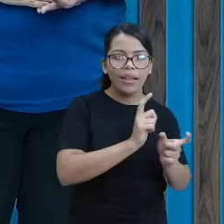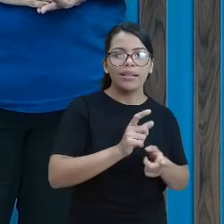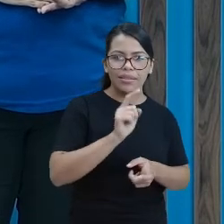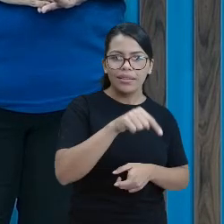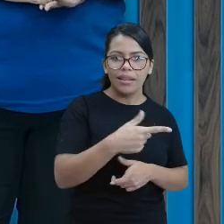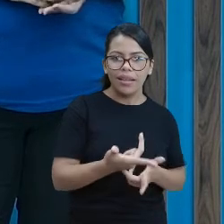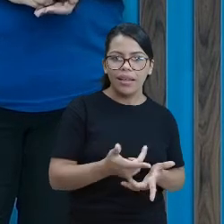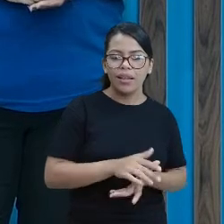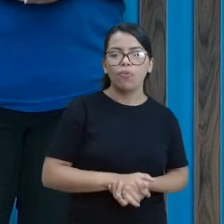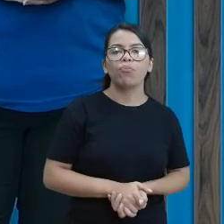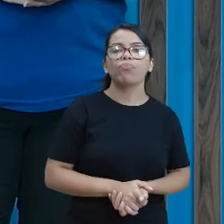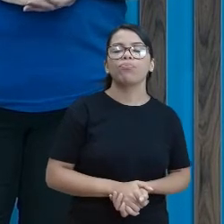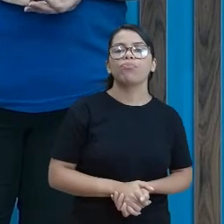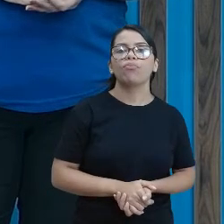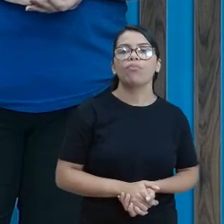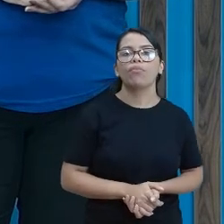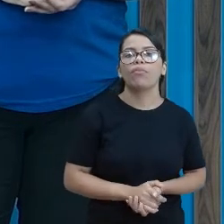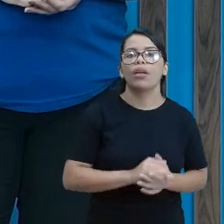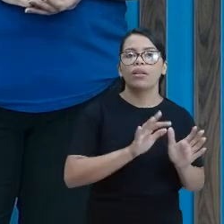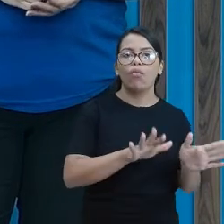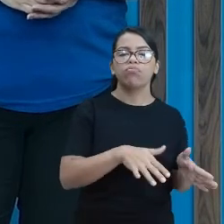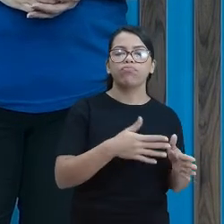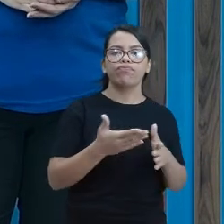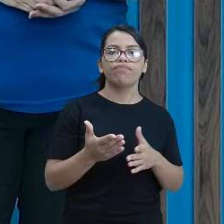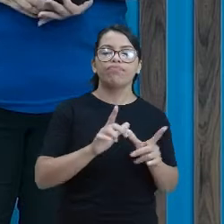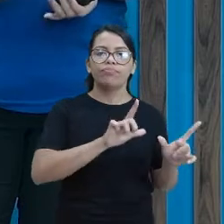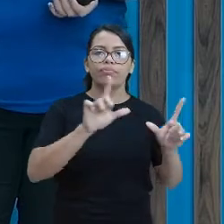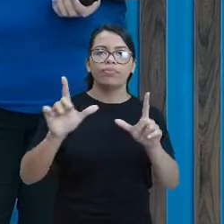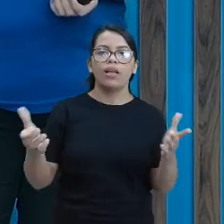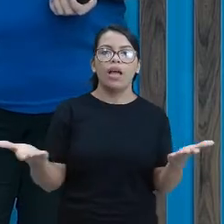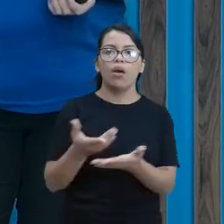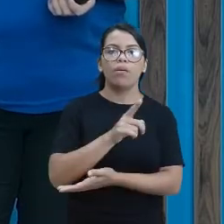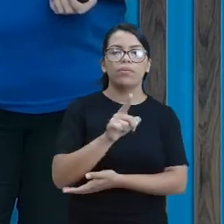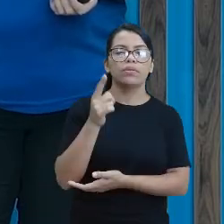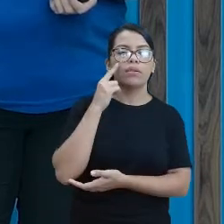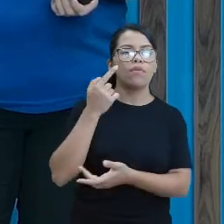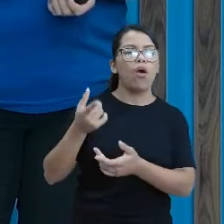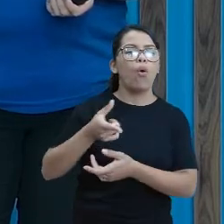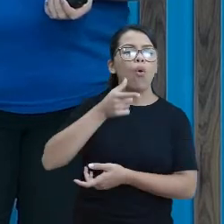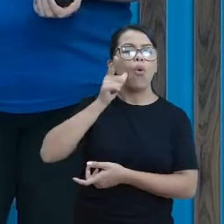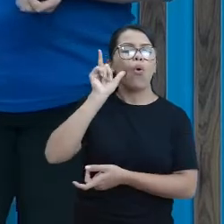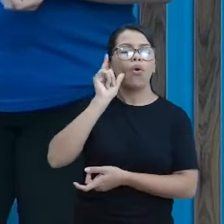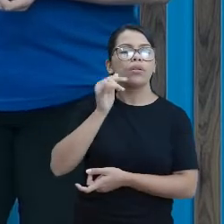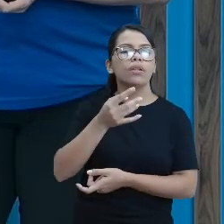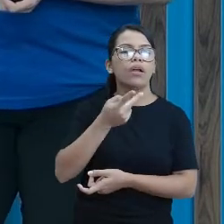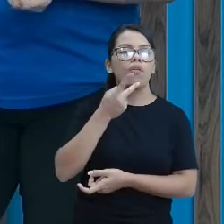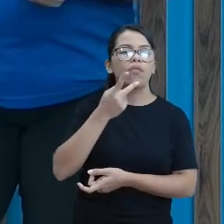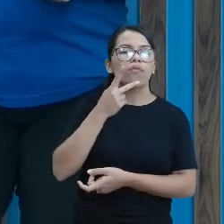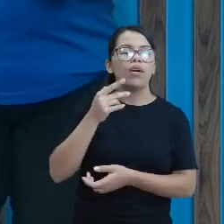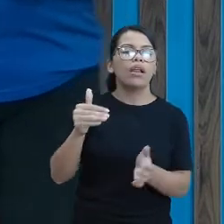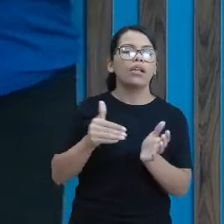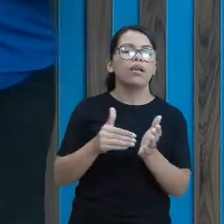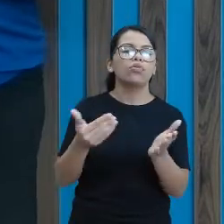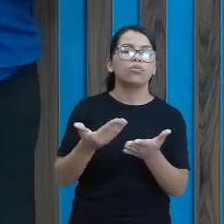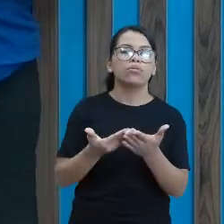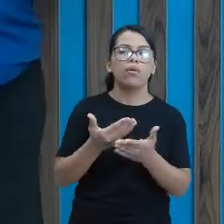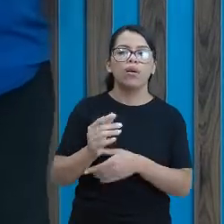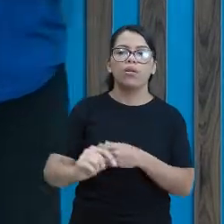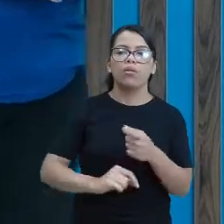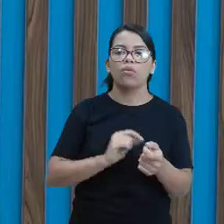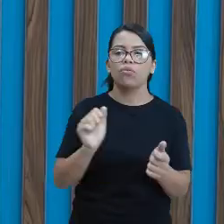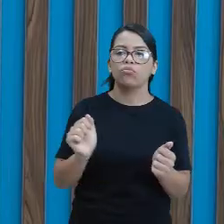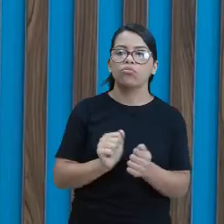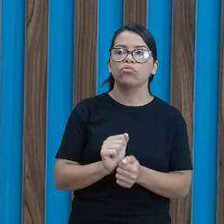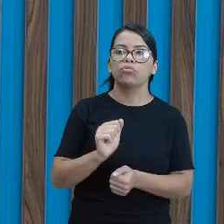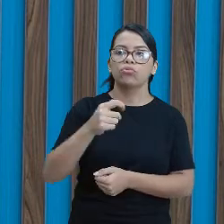professora? Muito. Vou passar aqui, ó, para vocês verem. Ontem eu até comentei, né, nessa última aula, comentei com o